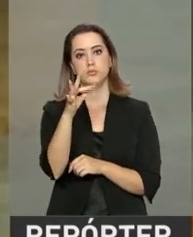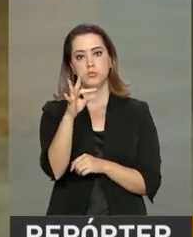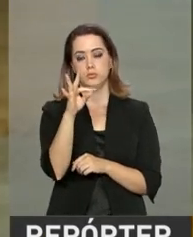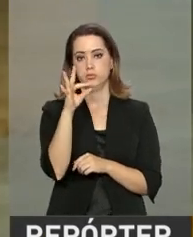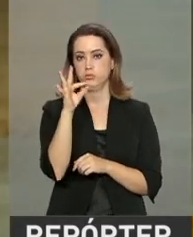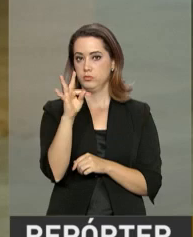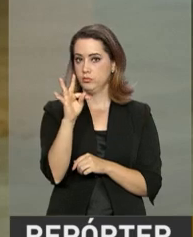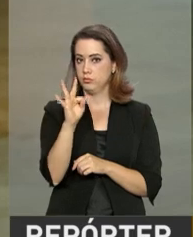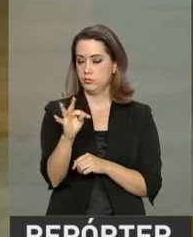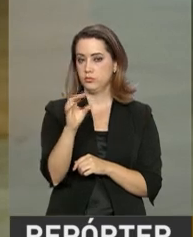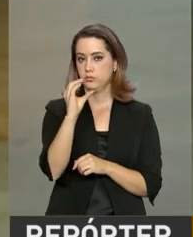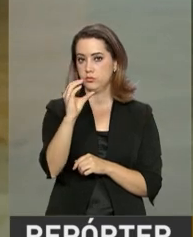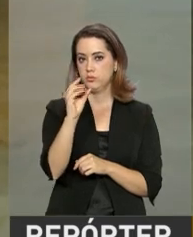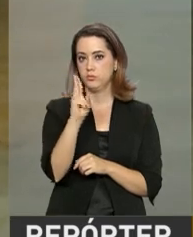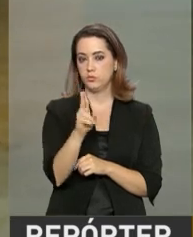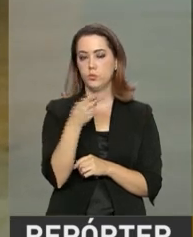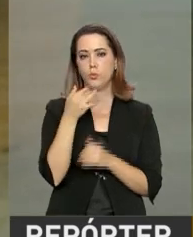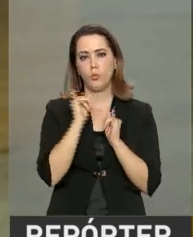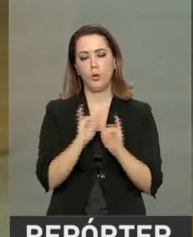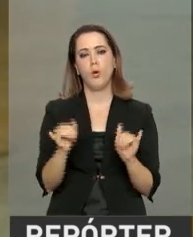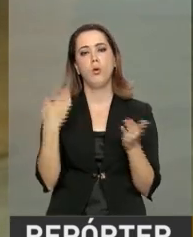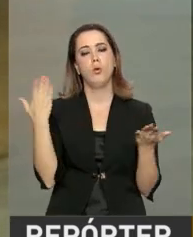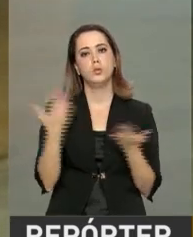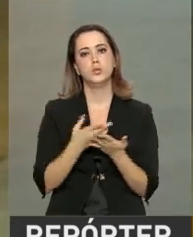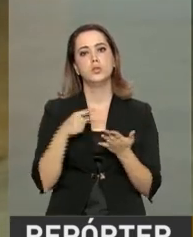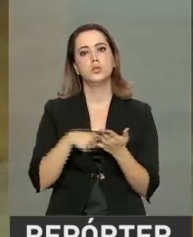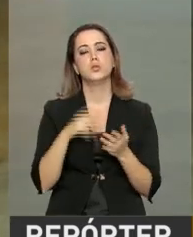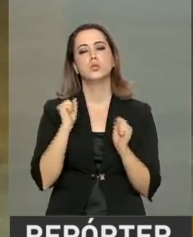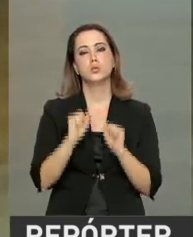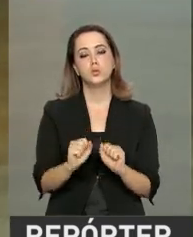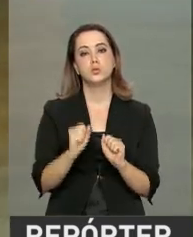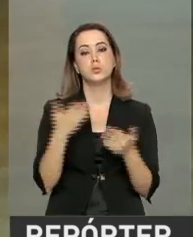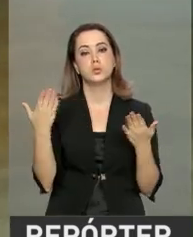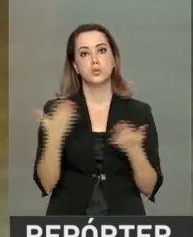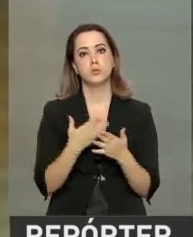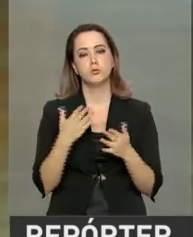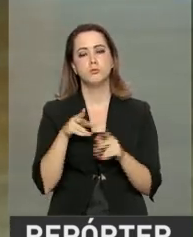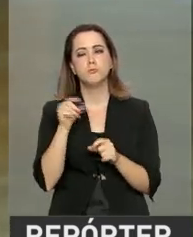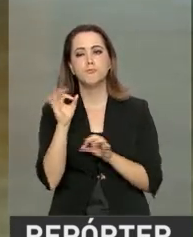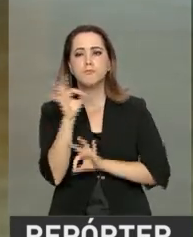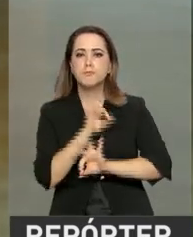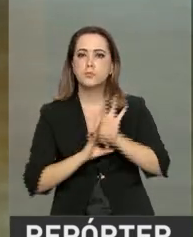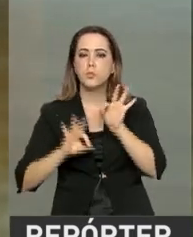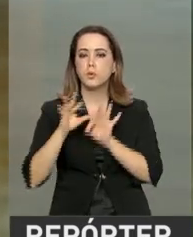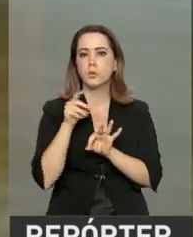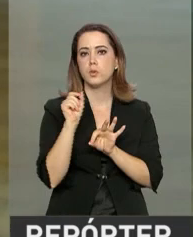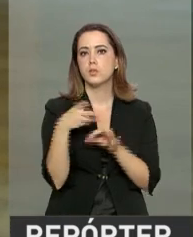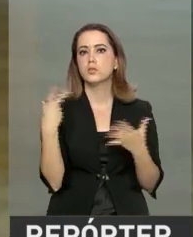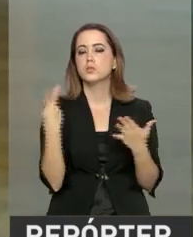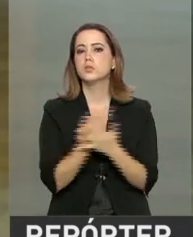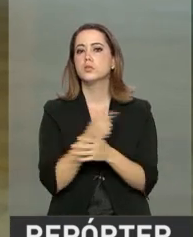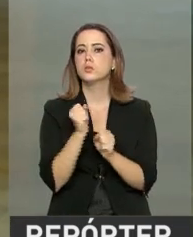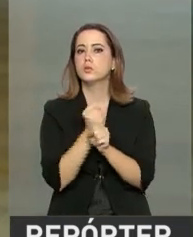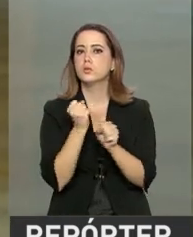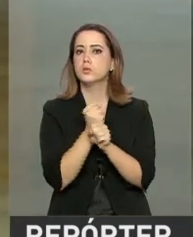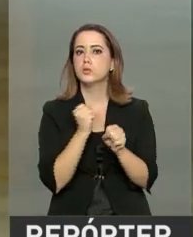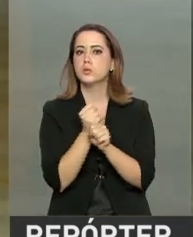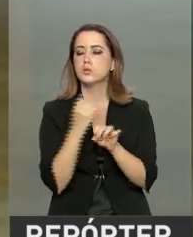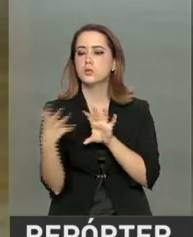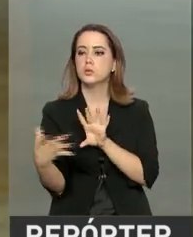hoje. Agora, o Ministério da Integração Nacional vai poder adotar a medida mais adequada para garantir que as obras de